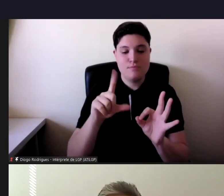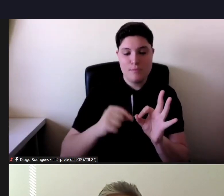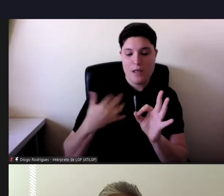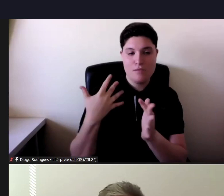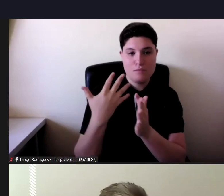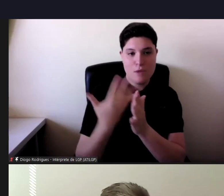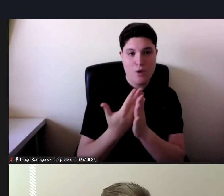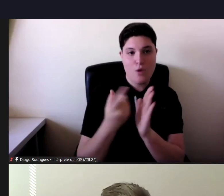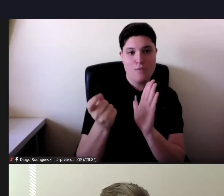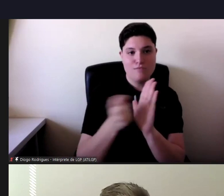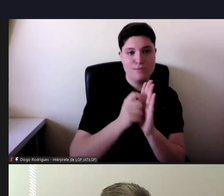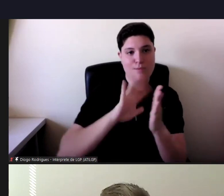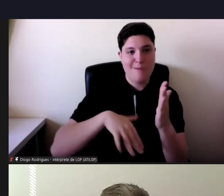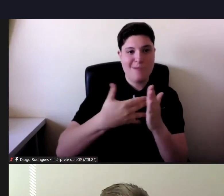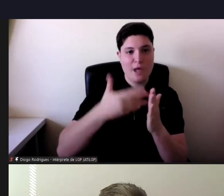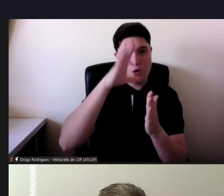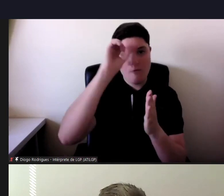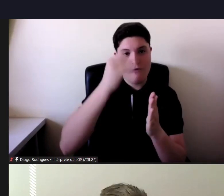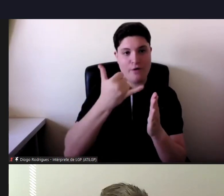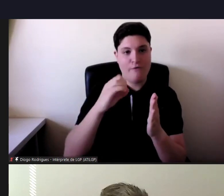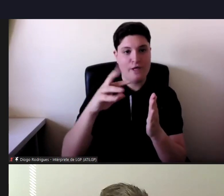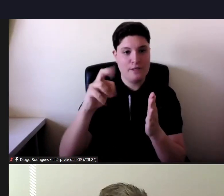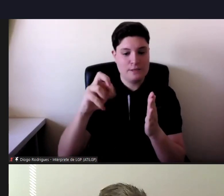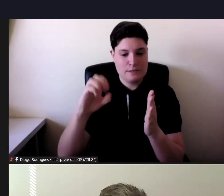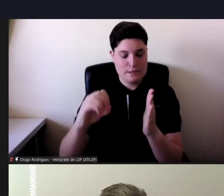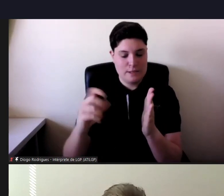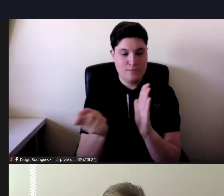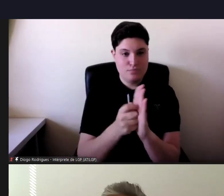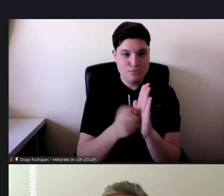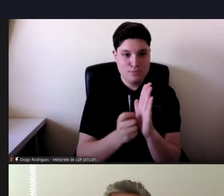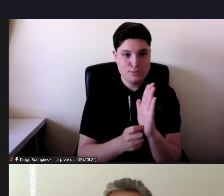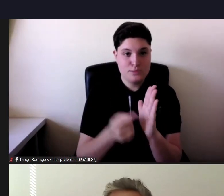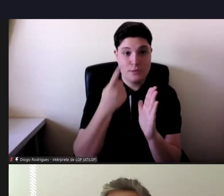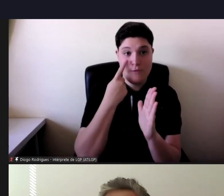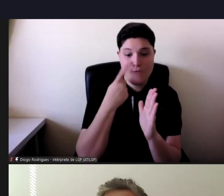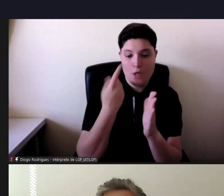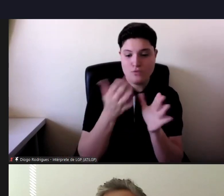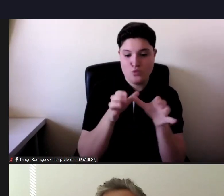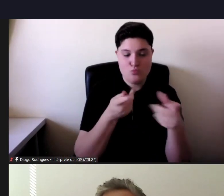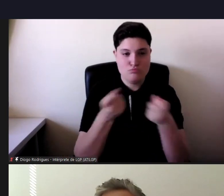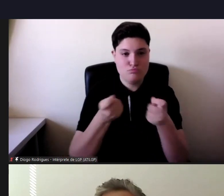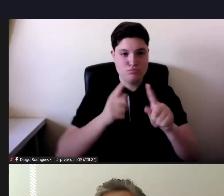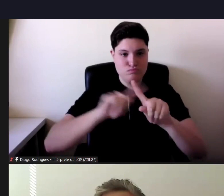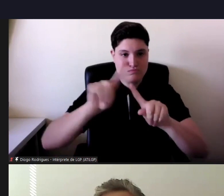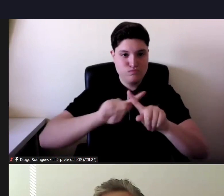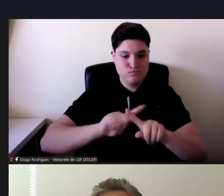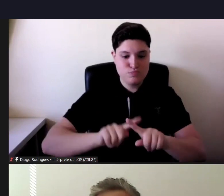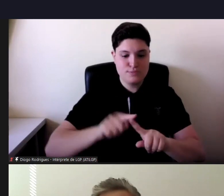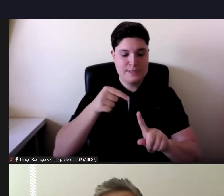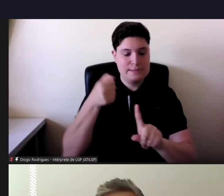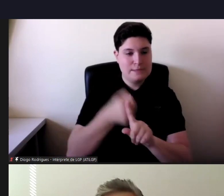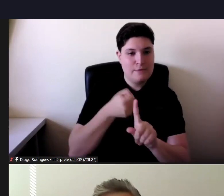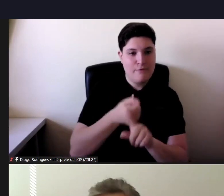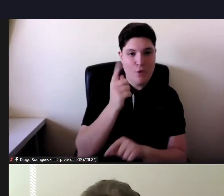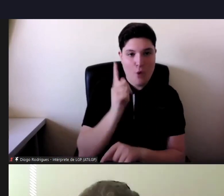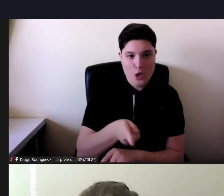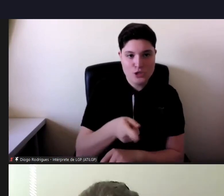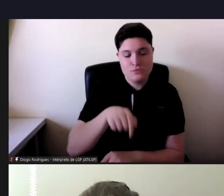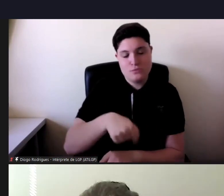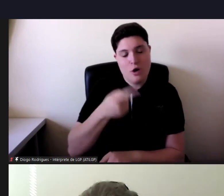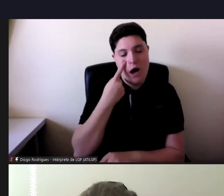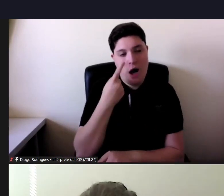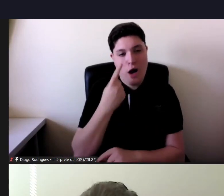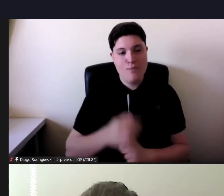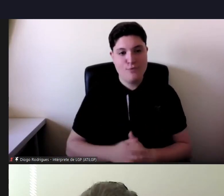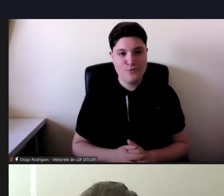Agenda 2030, atendendo ao papel específico das respectivas organizações e do seu campo público de atuação, e